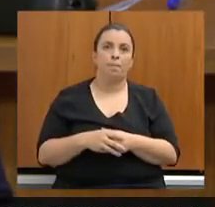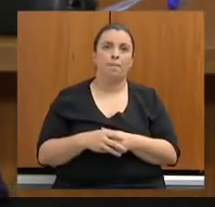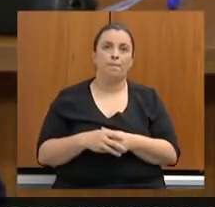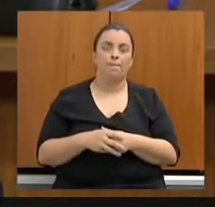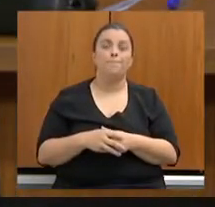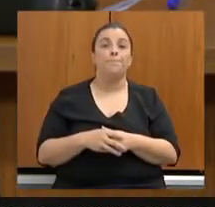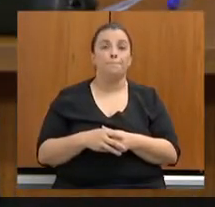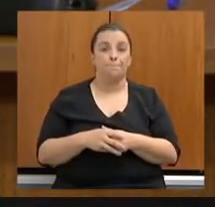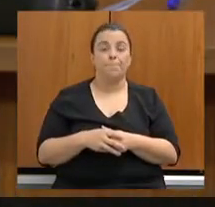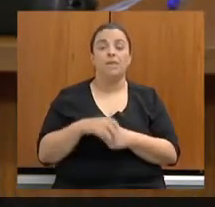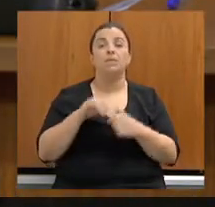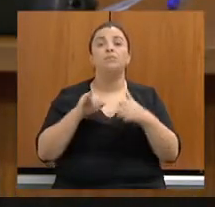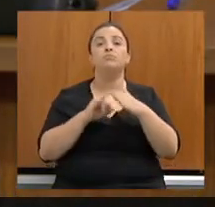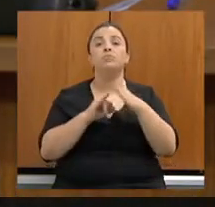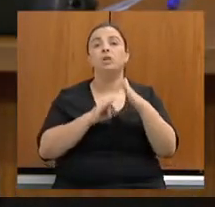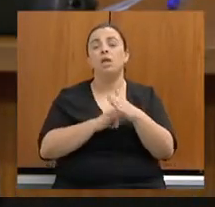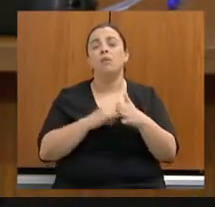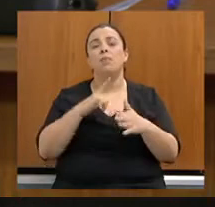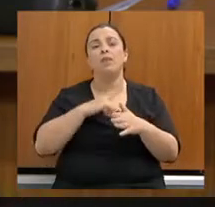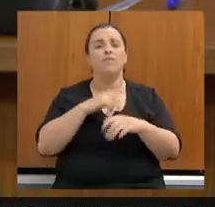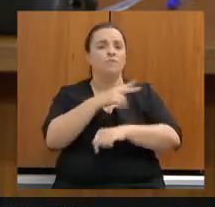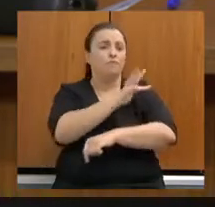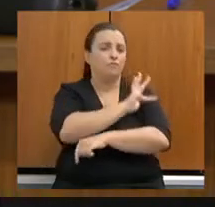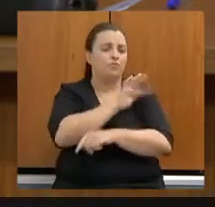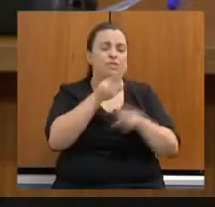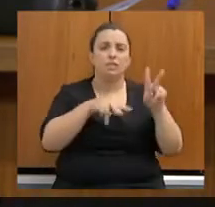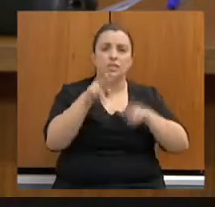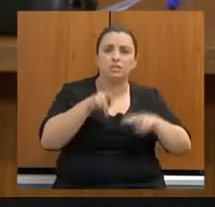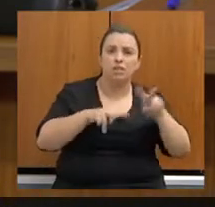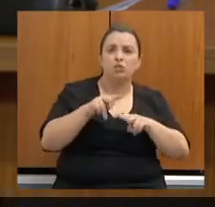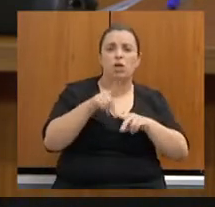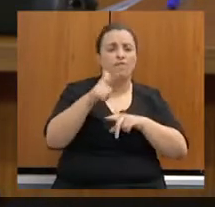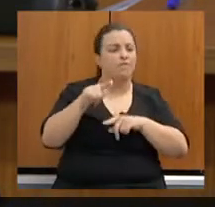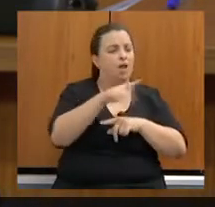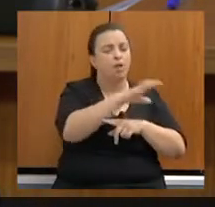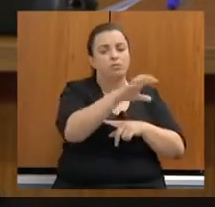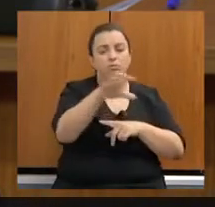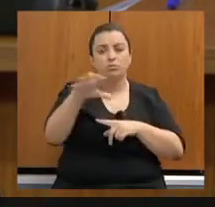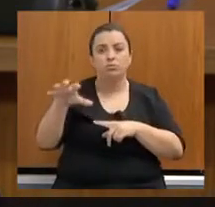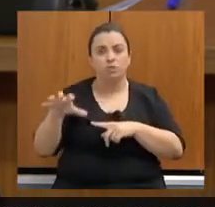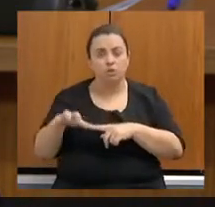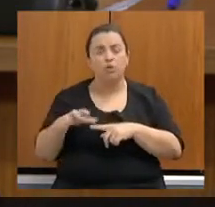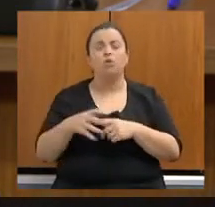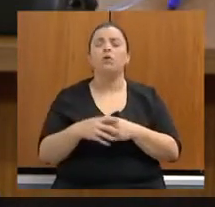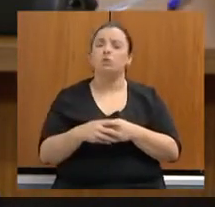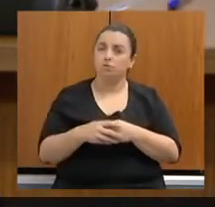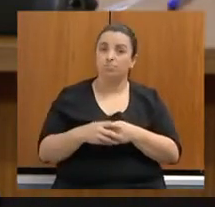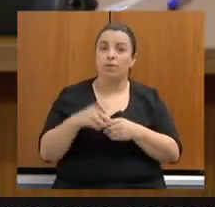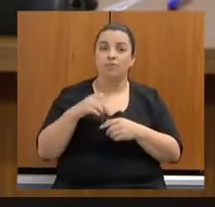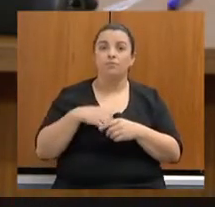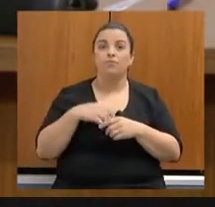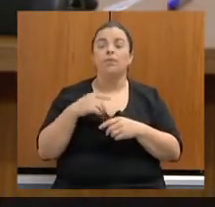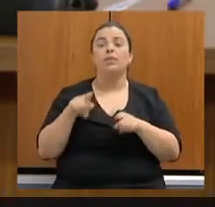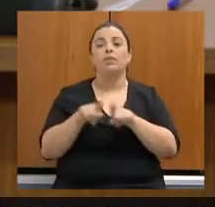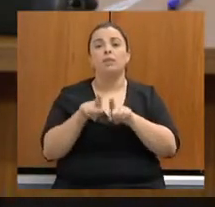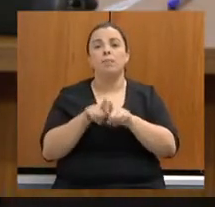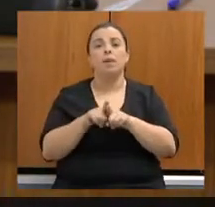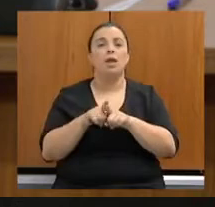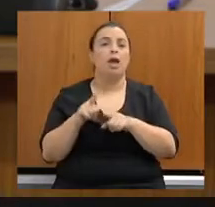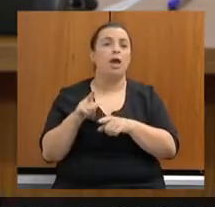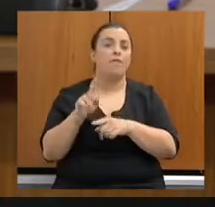é bem tá o irmão fez aí muitas fiscalizações diferentes setores de vigilância sanitária